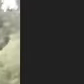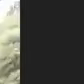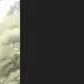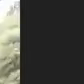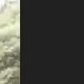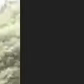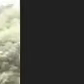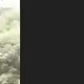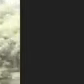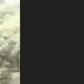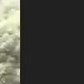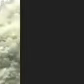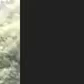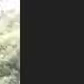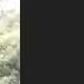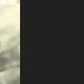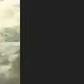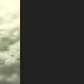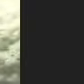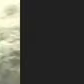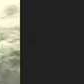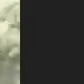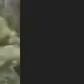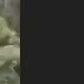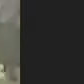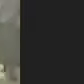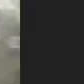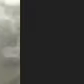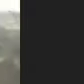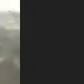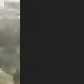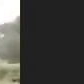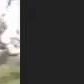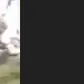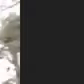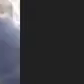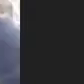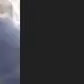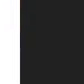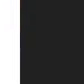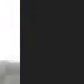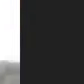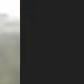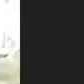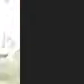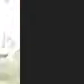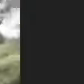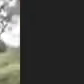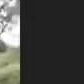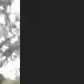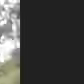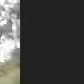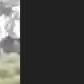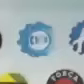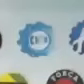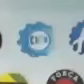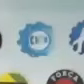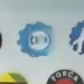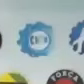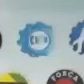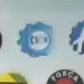certeza. Eu até coloquei o capuz, agora começou a chover. Força! Olha aí, ó. Um trabalhador aqui, ó. Chega aí, amigo.